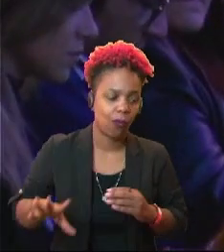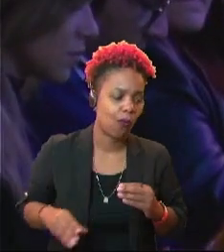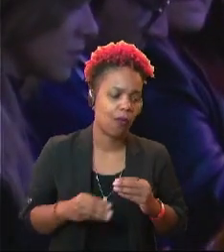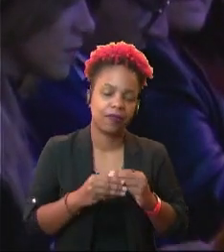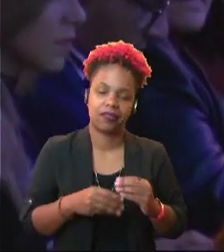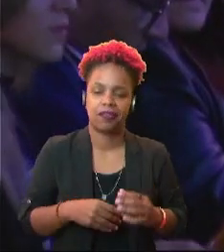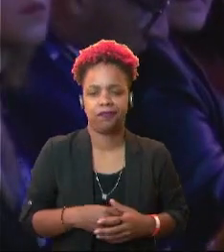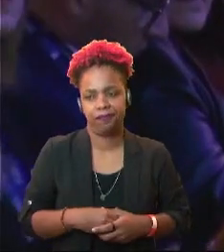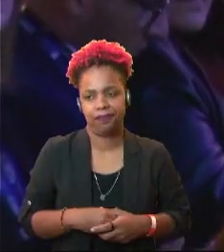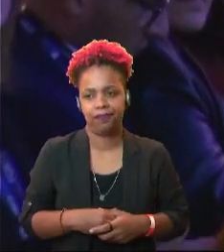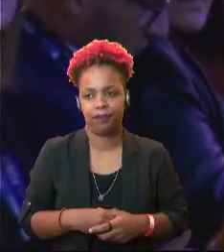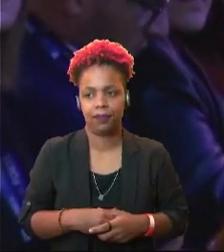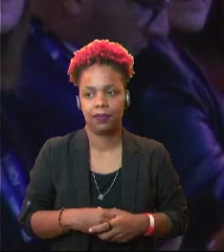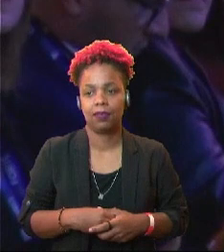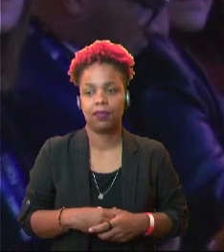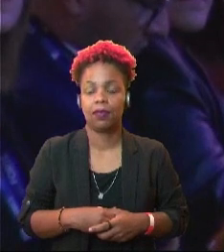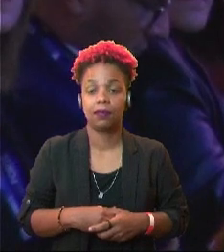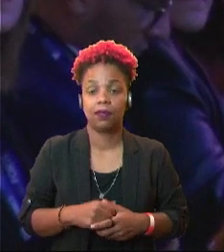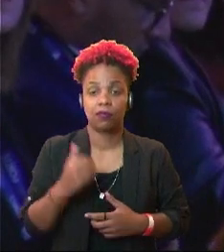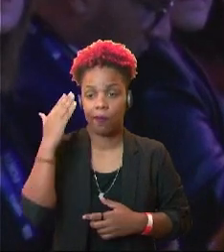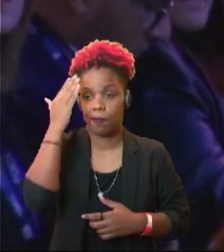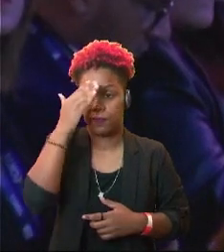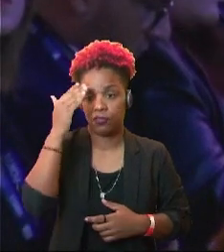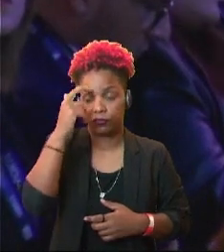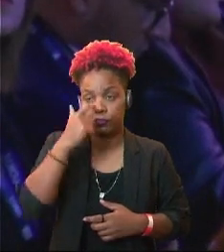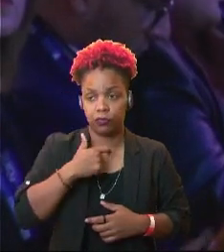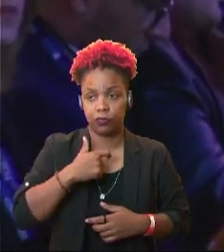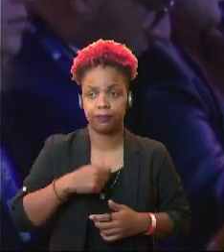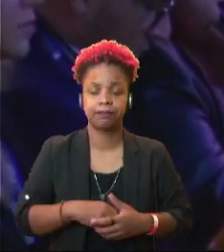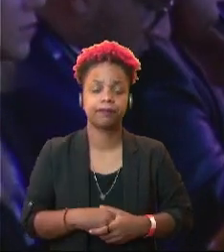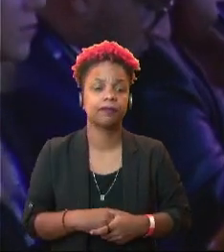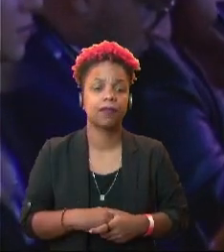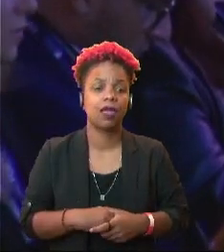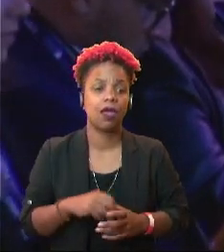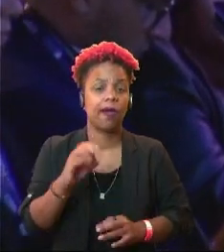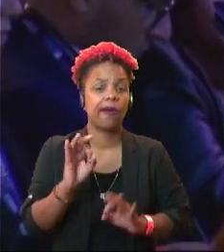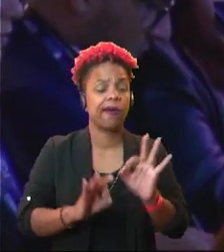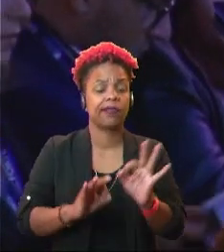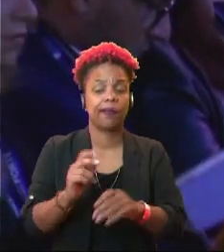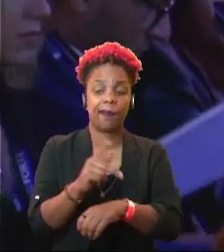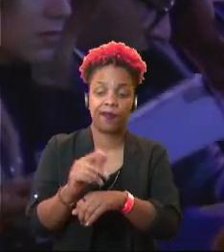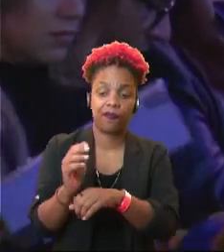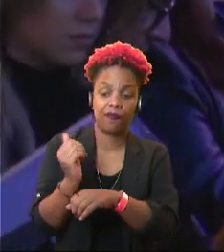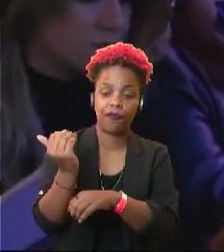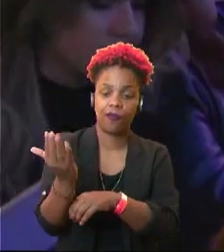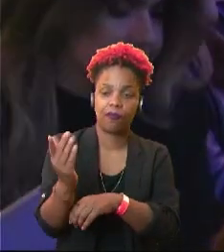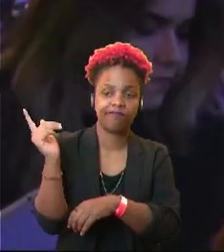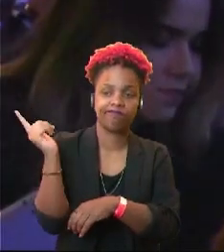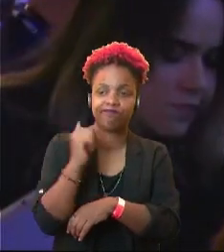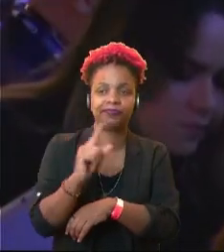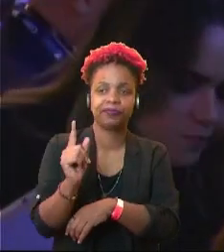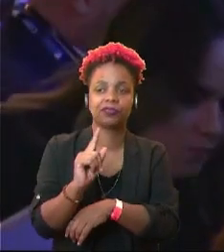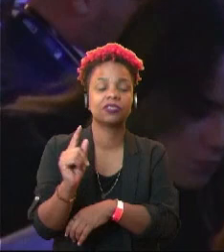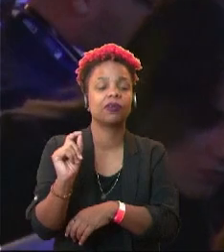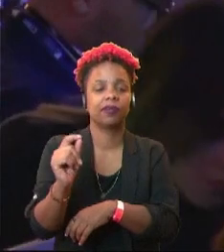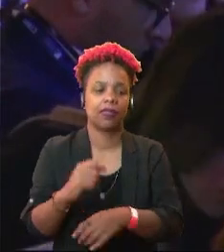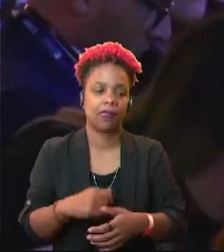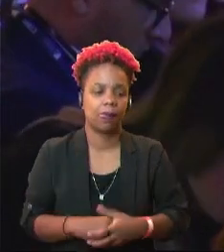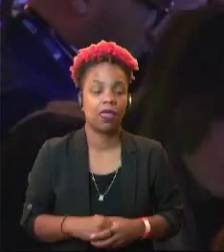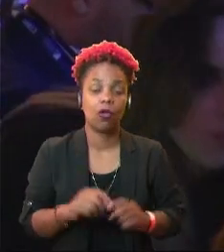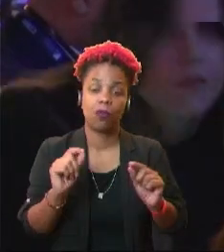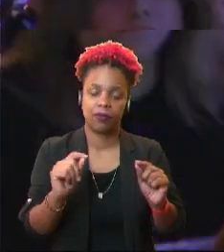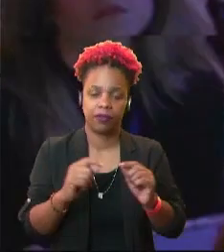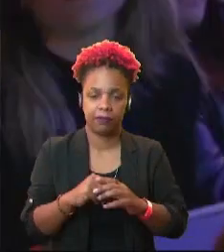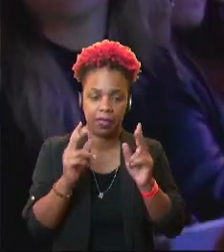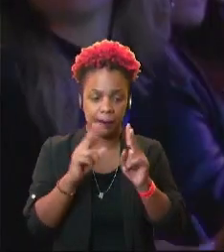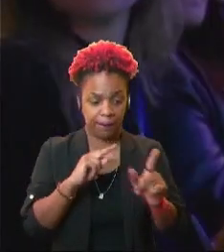sou Héctor Valesi, consul-geral do México. O fato que as organizações internacionais não estão considerando um approach, um